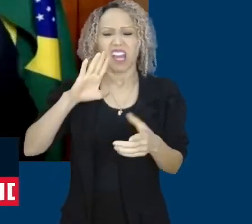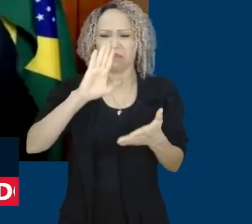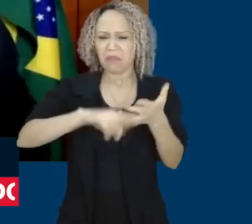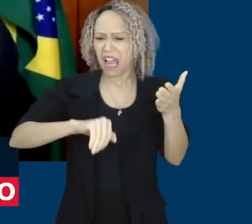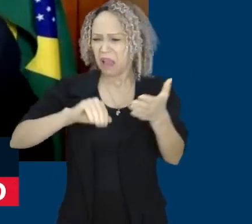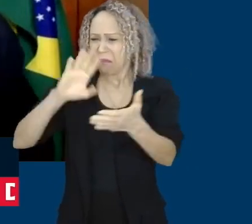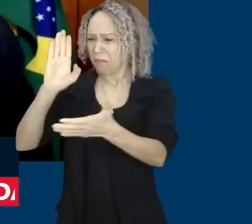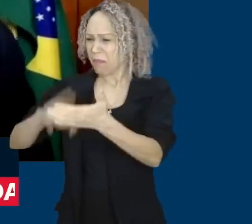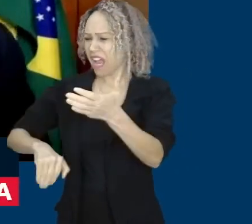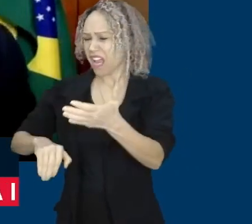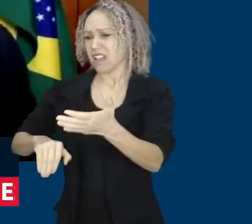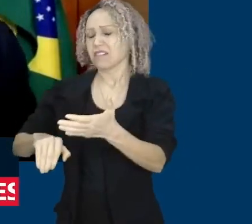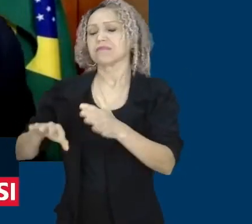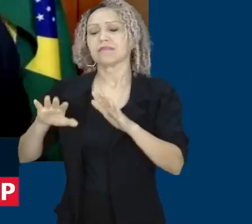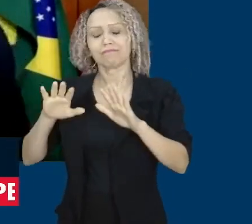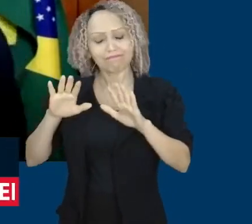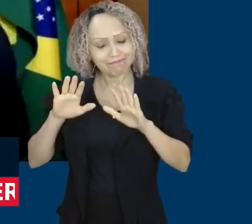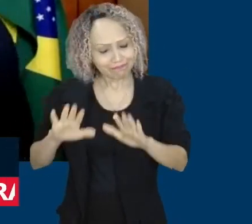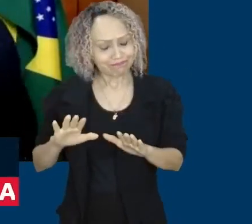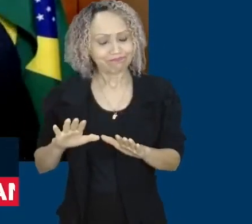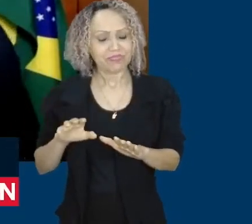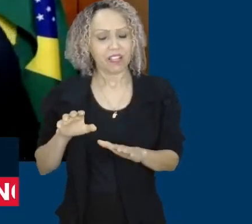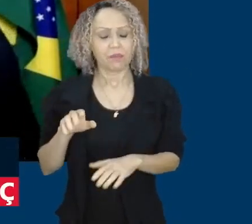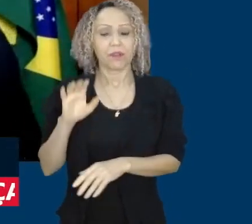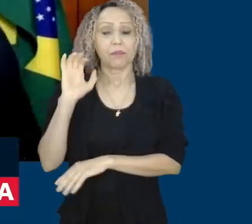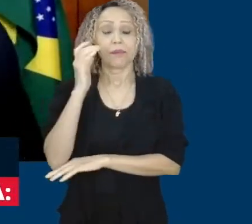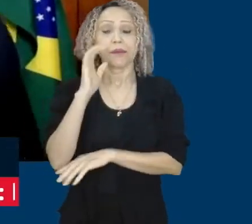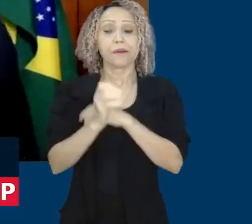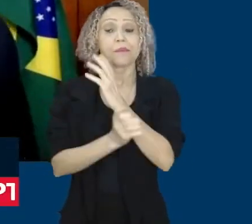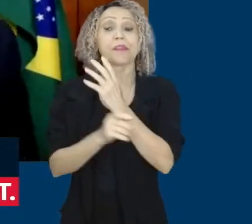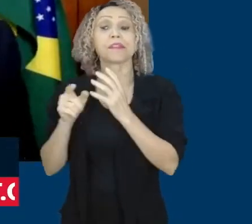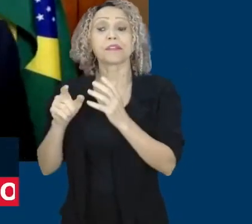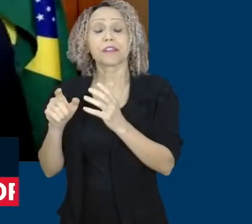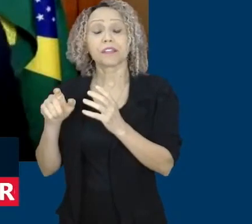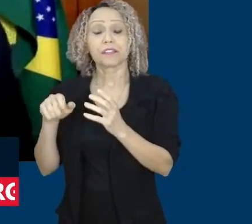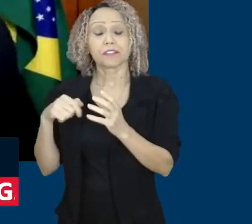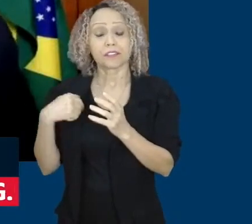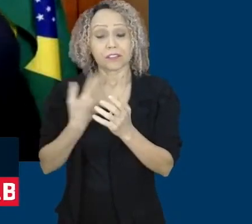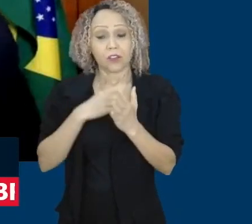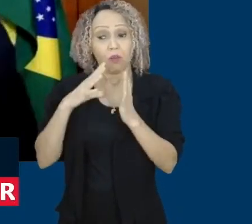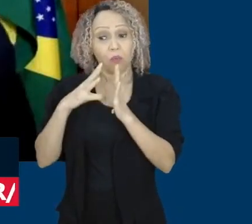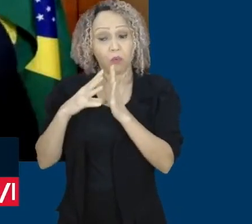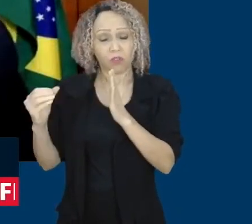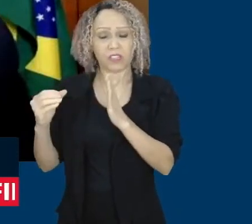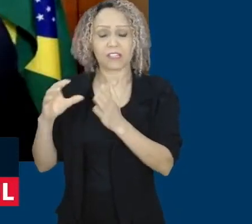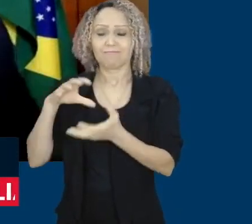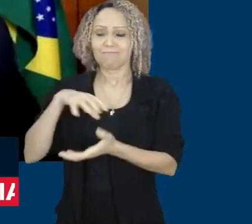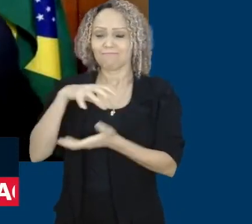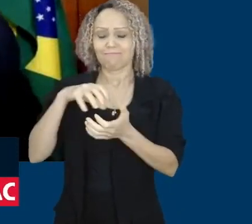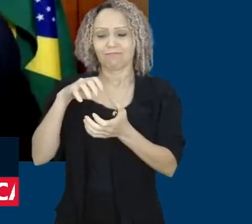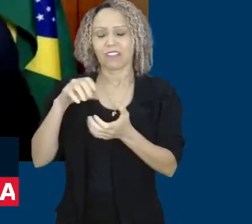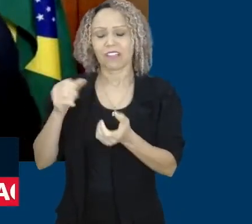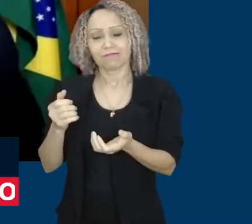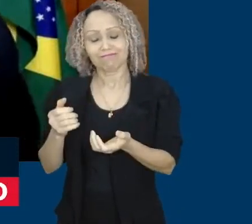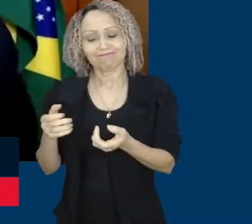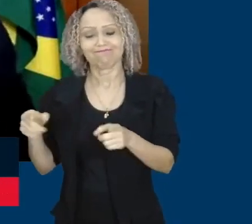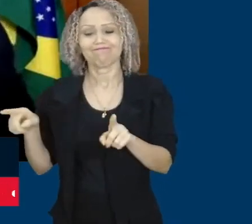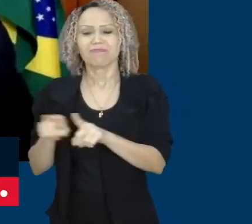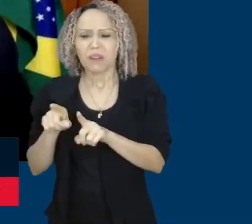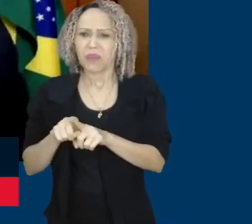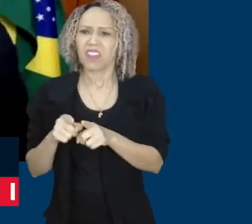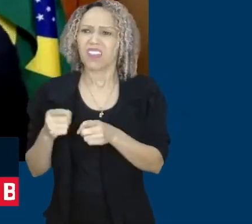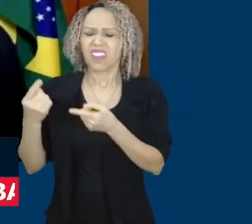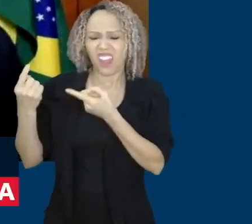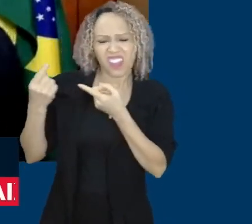mais sustentável de economia, e do outro lado, o ataque aos pesquisadores, professores, a toda a comunidade acadêmica,